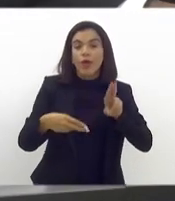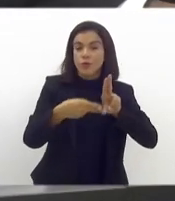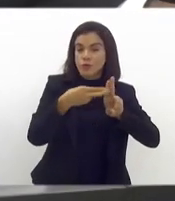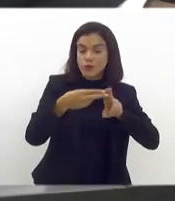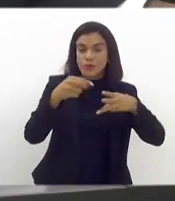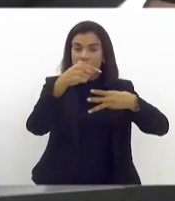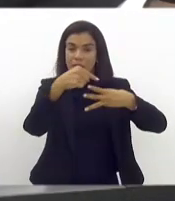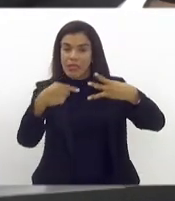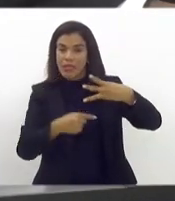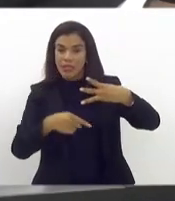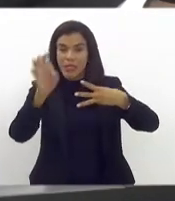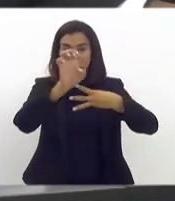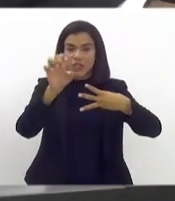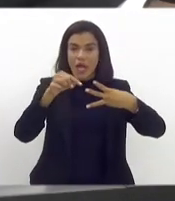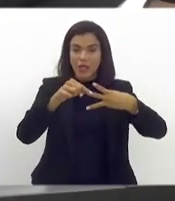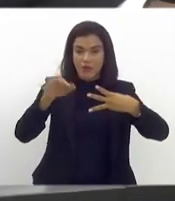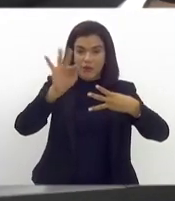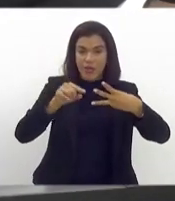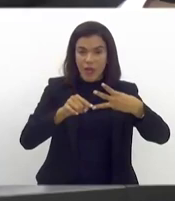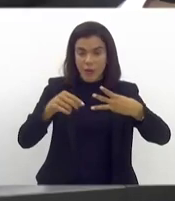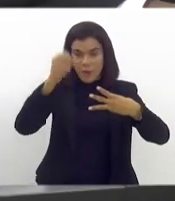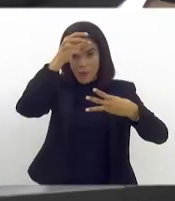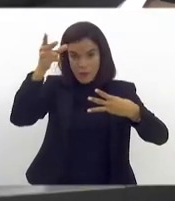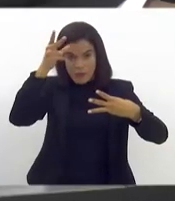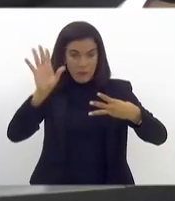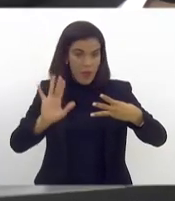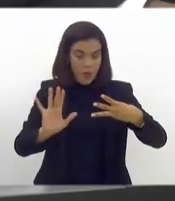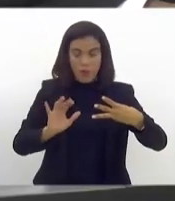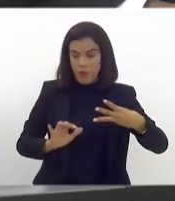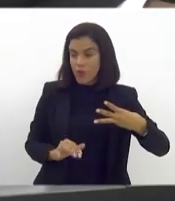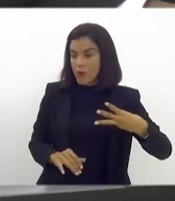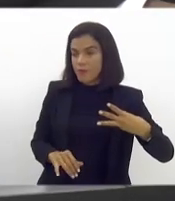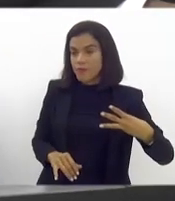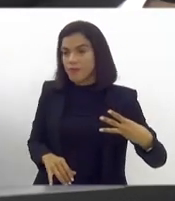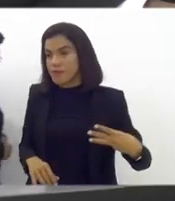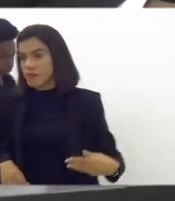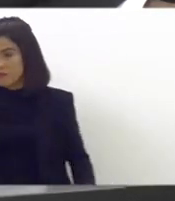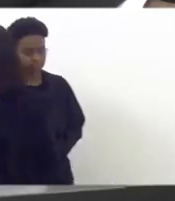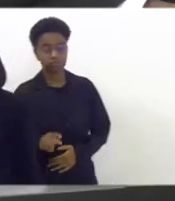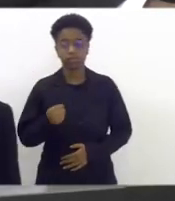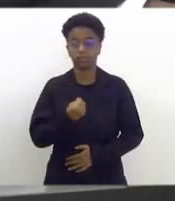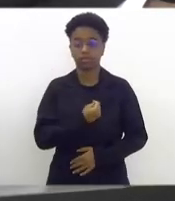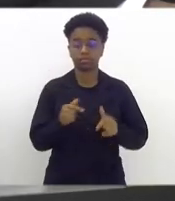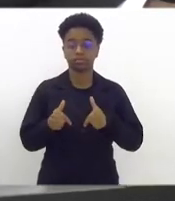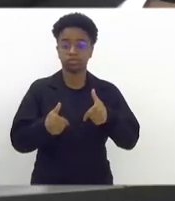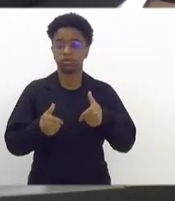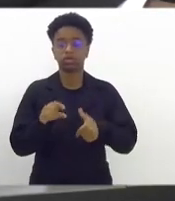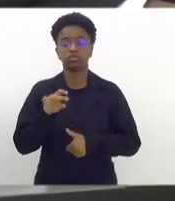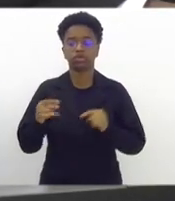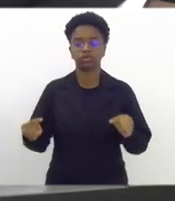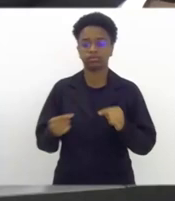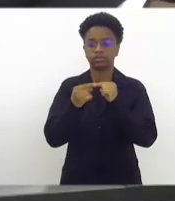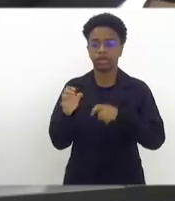a gente não pode legislar sobre o lado municipal e sobre o lado federal do SUS. A gente só pode legislar sobre o lado estadual